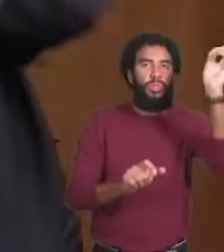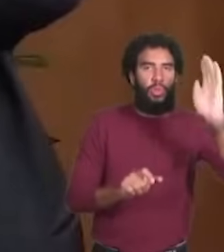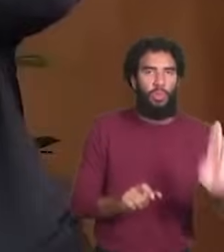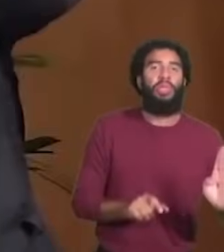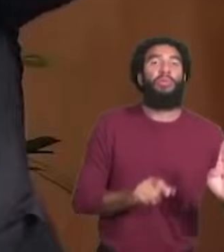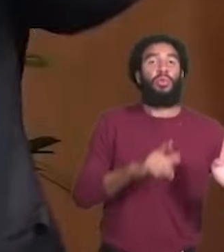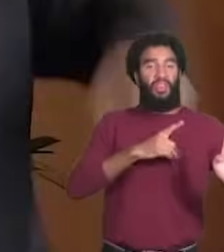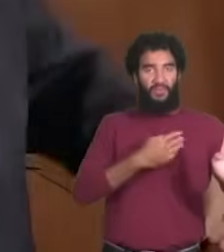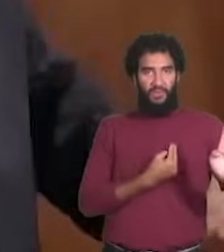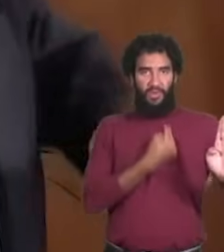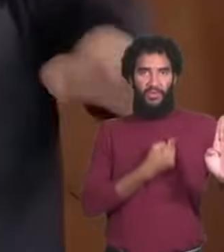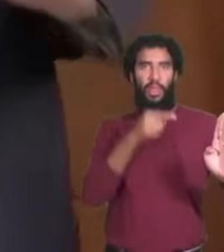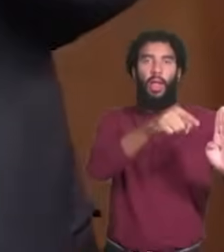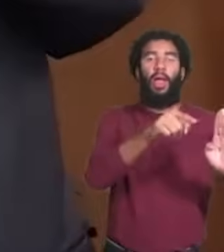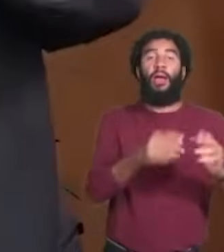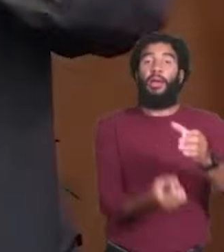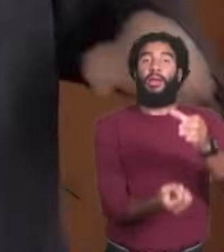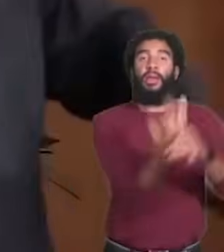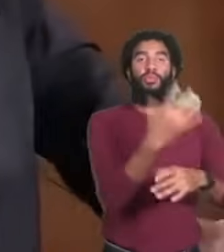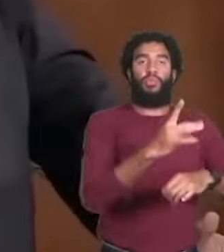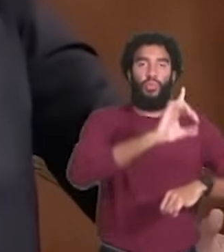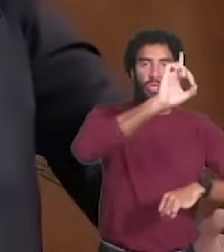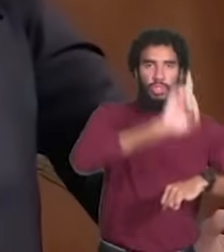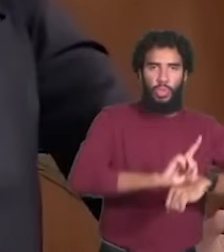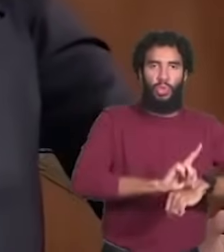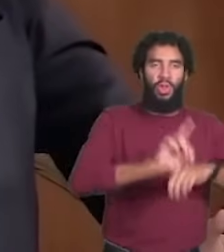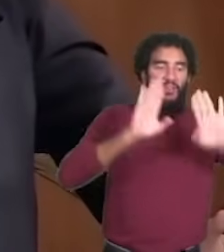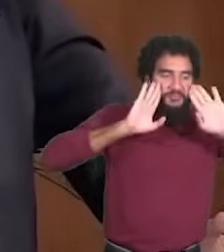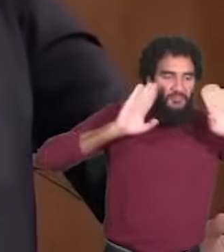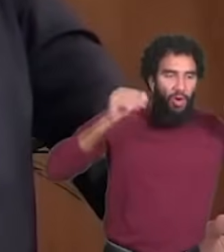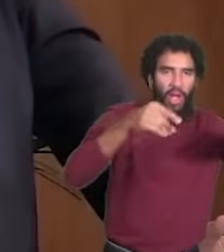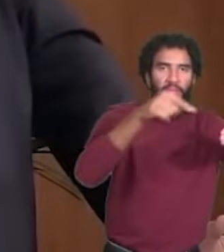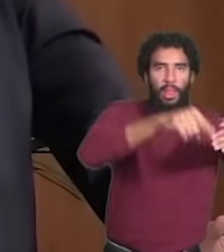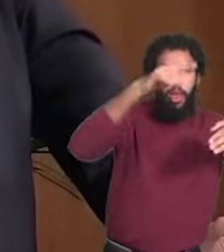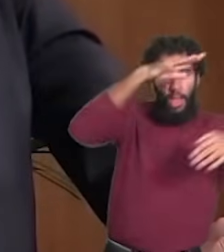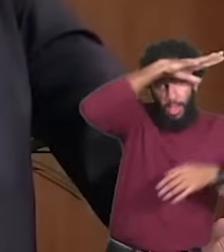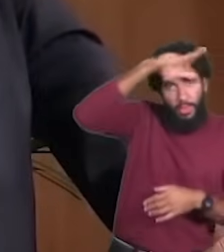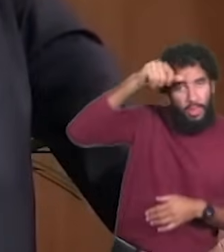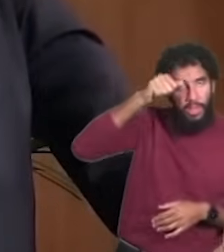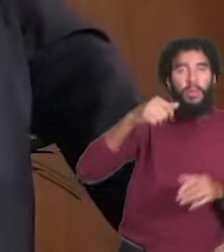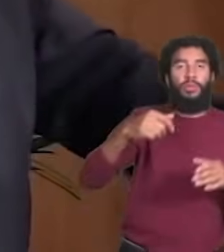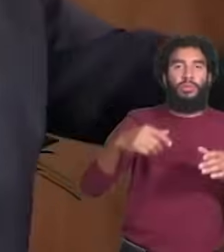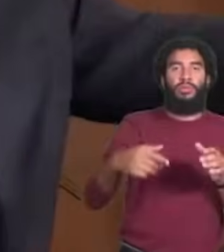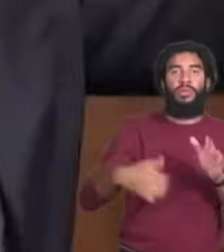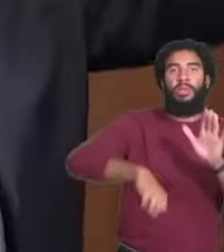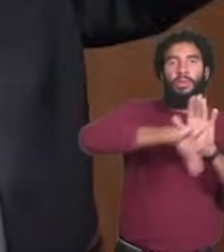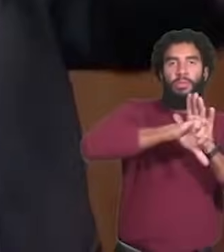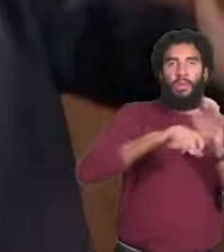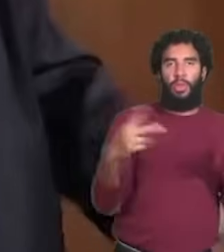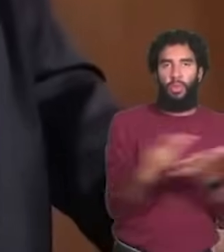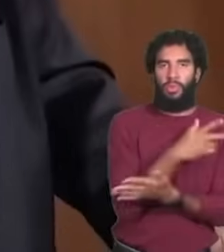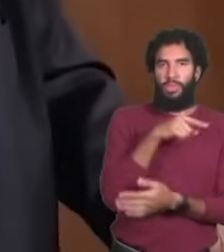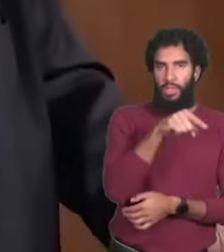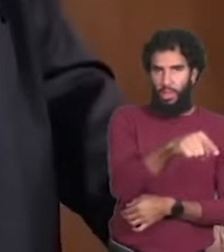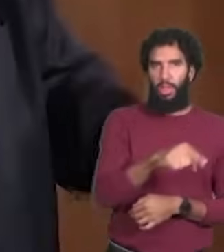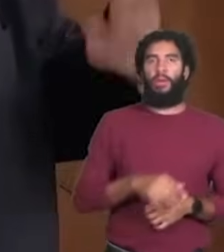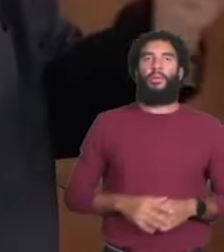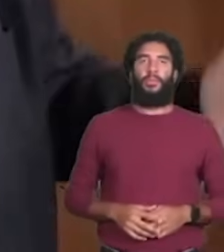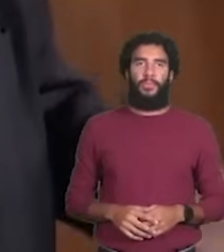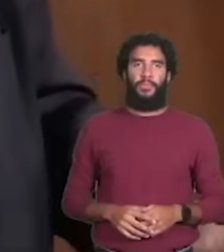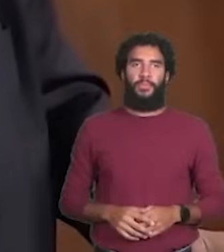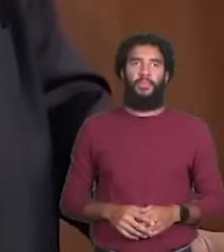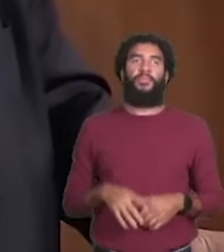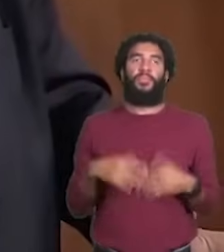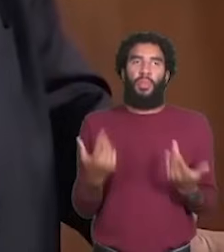por isso Nós criamos uma diretoria específica para Amazônia e crimes ambientais e os resultados estão